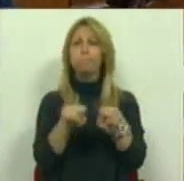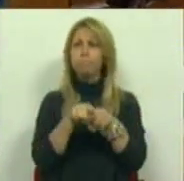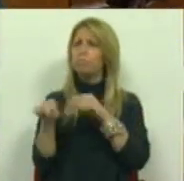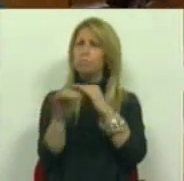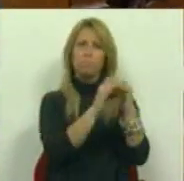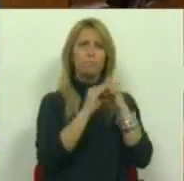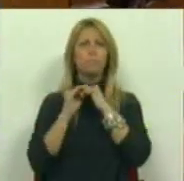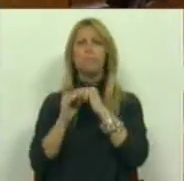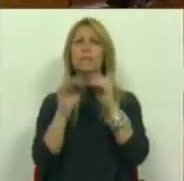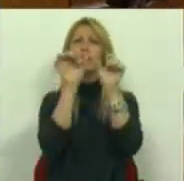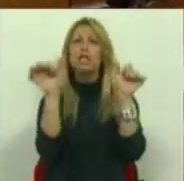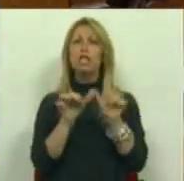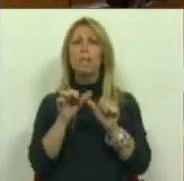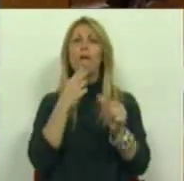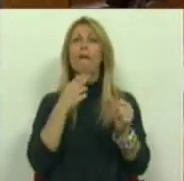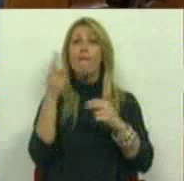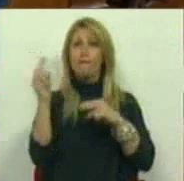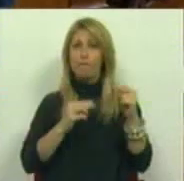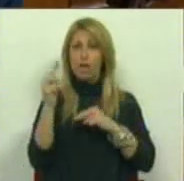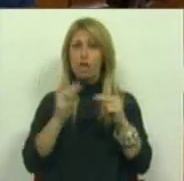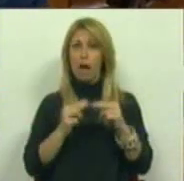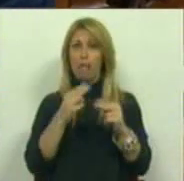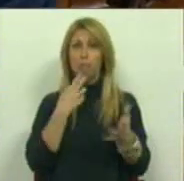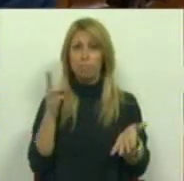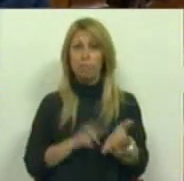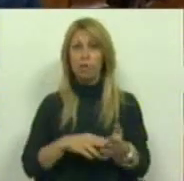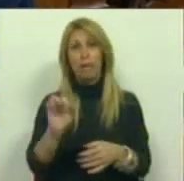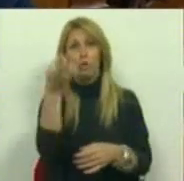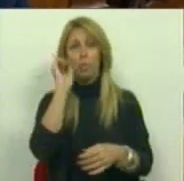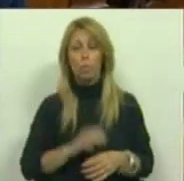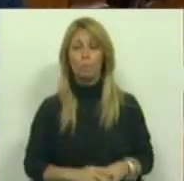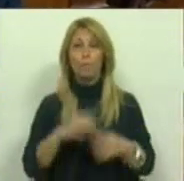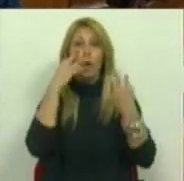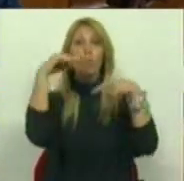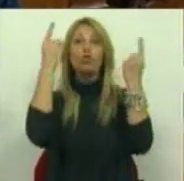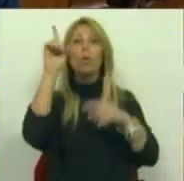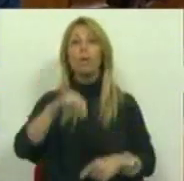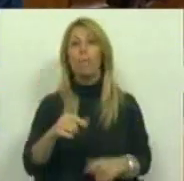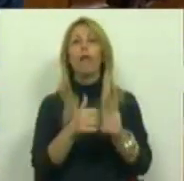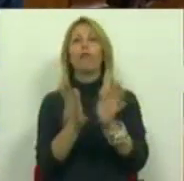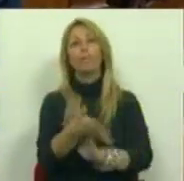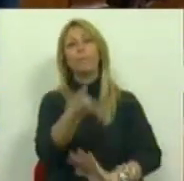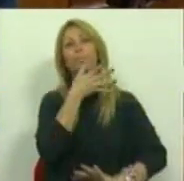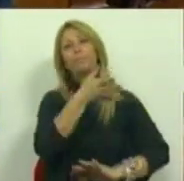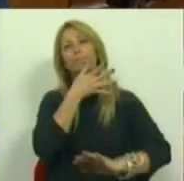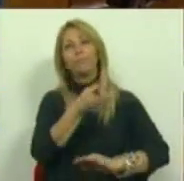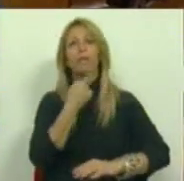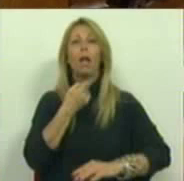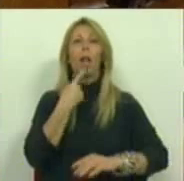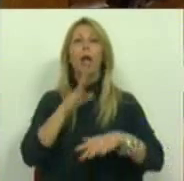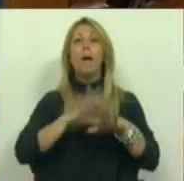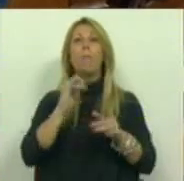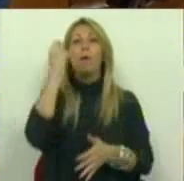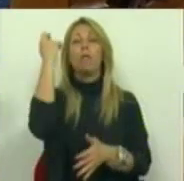sistema fiscal não é verdadeiro. Mostrou até que todo o discurso da austeridade com os sacrifícios